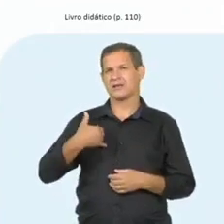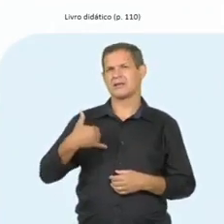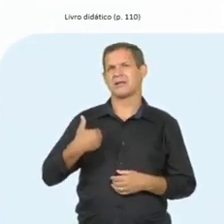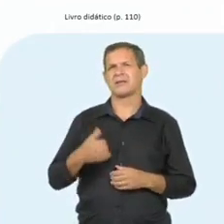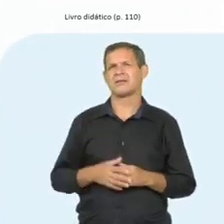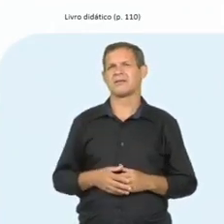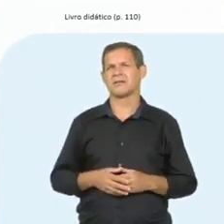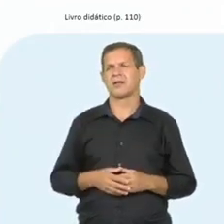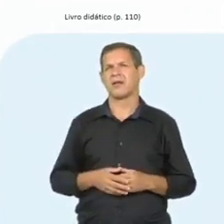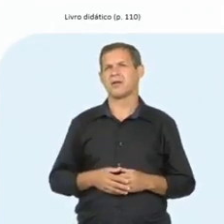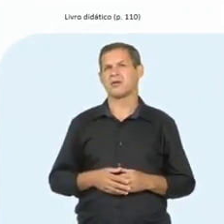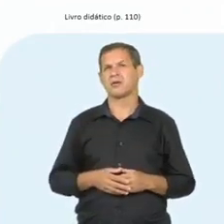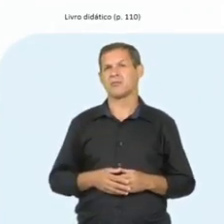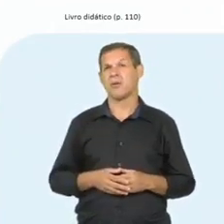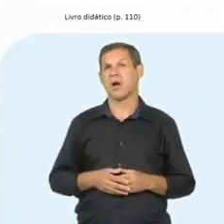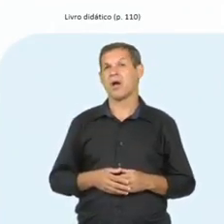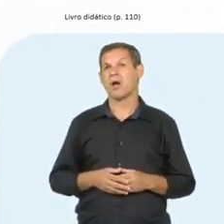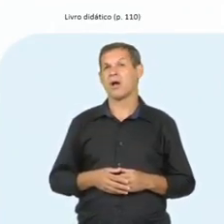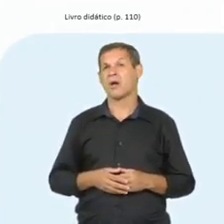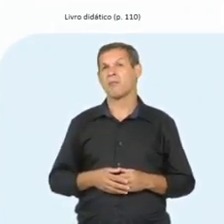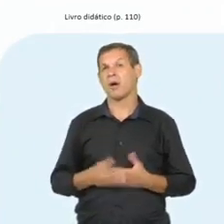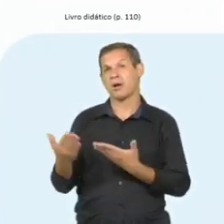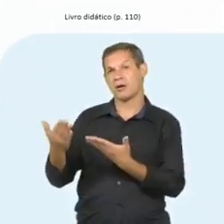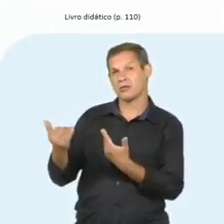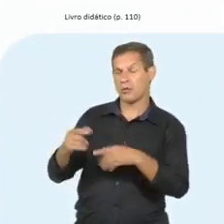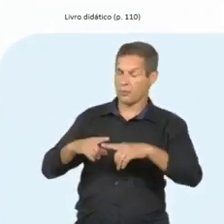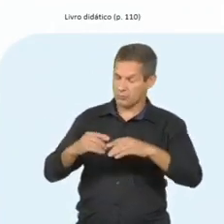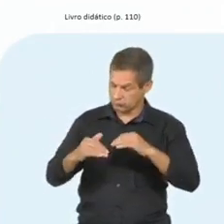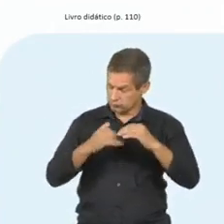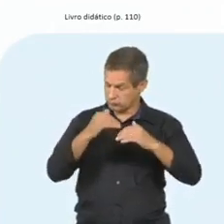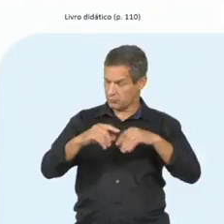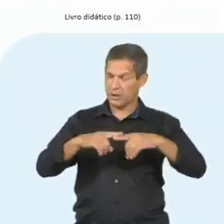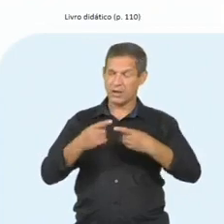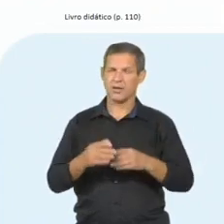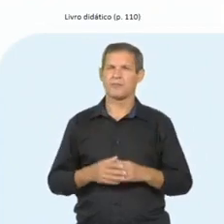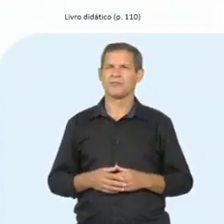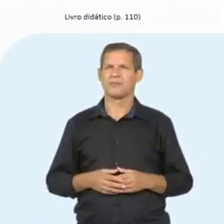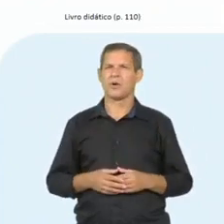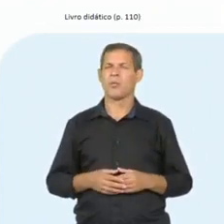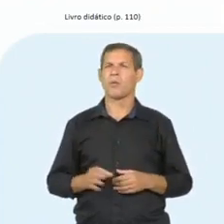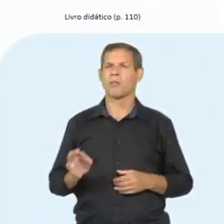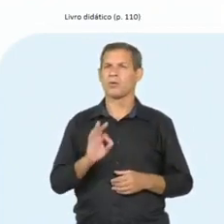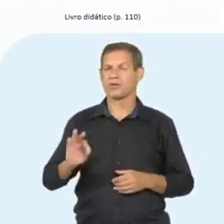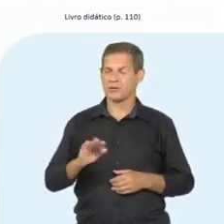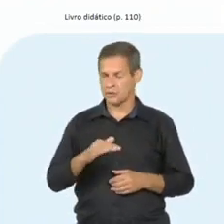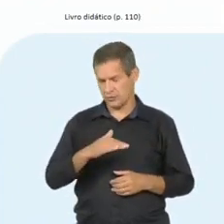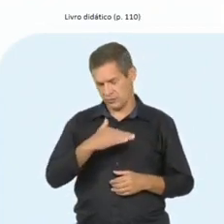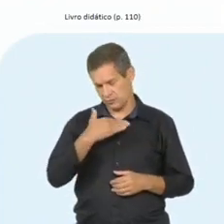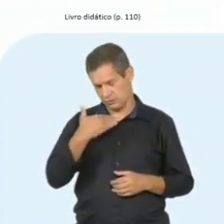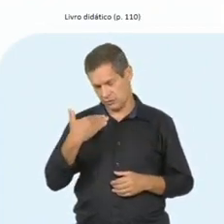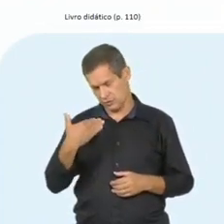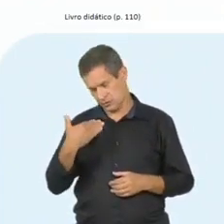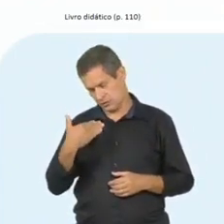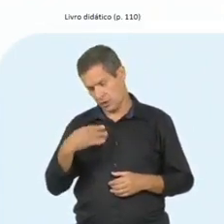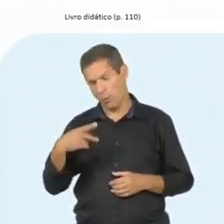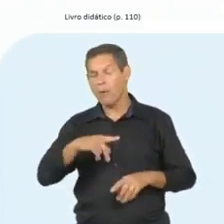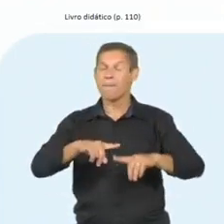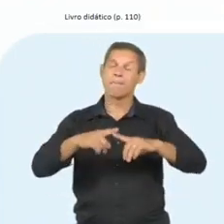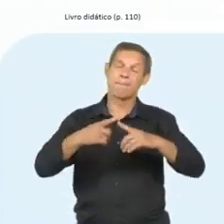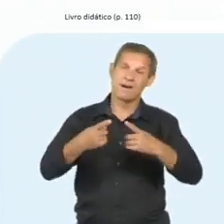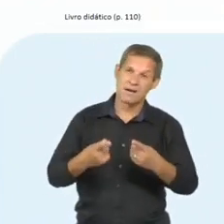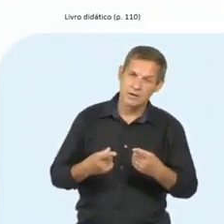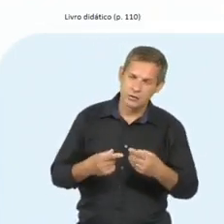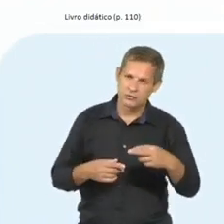etárias mais novas. Vai subindo, né? E aí eu tenho uma maior mortalidade, logo,